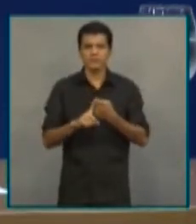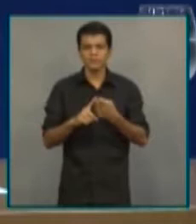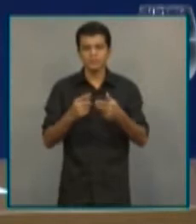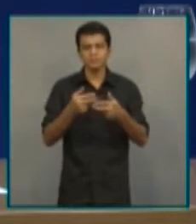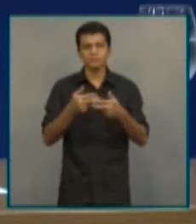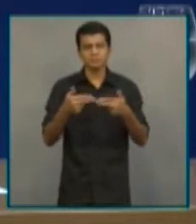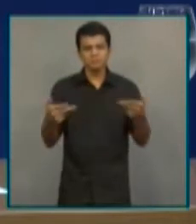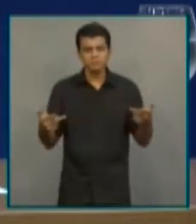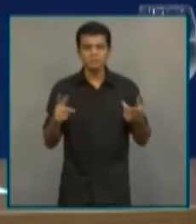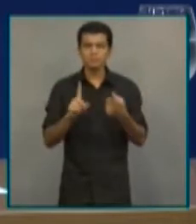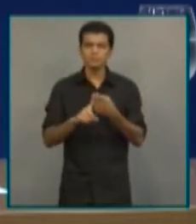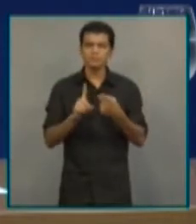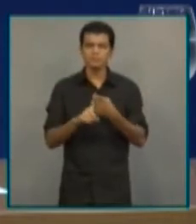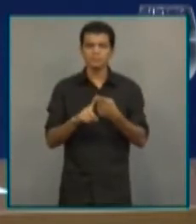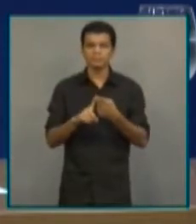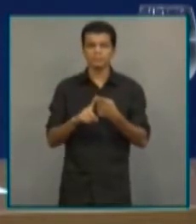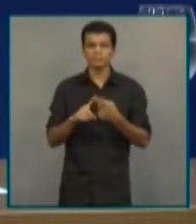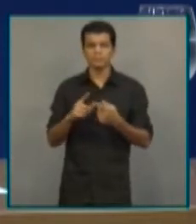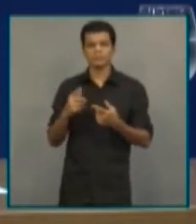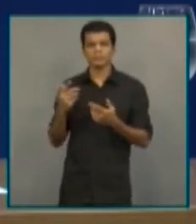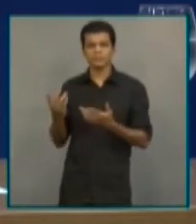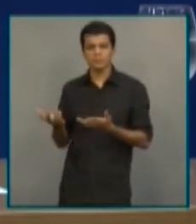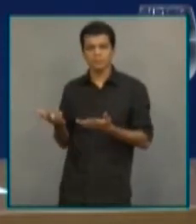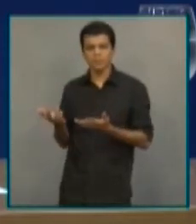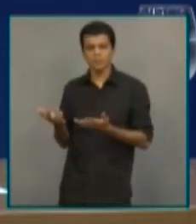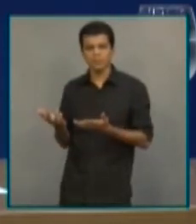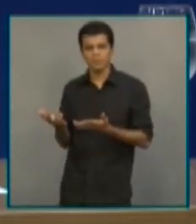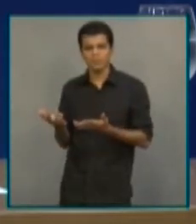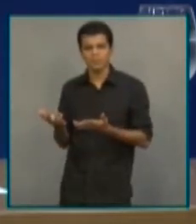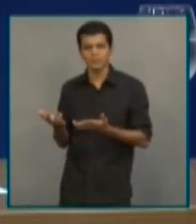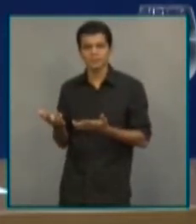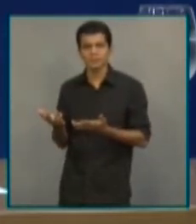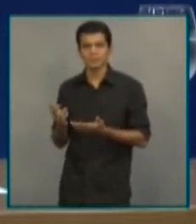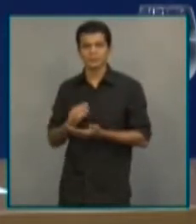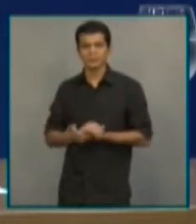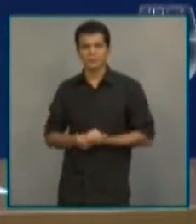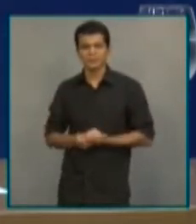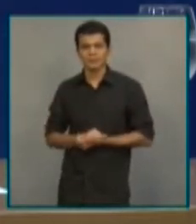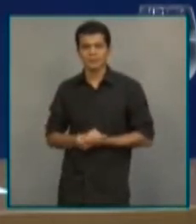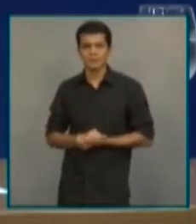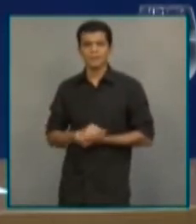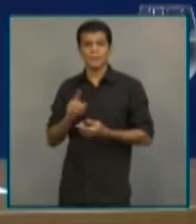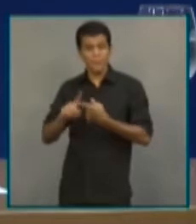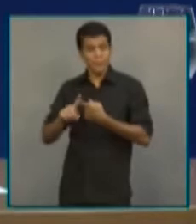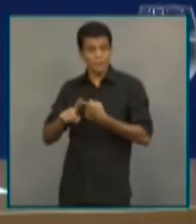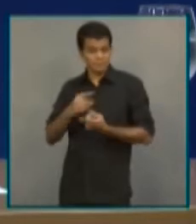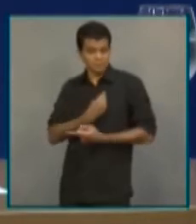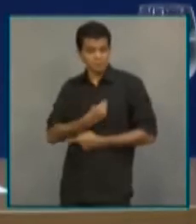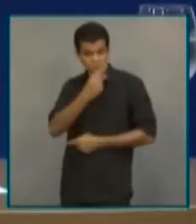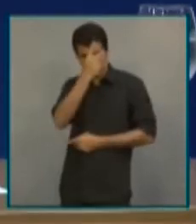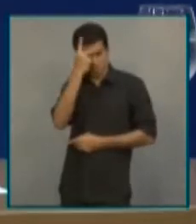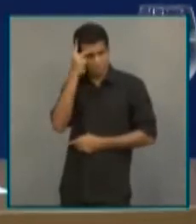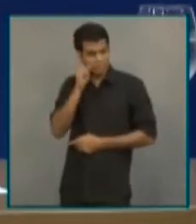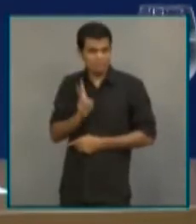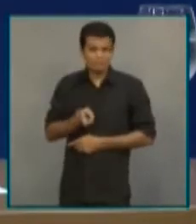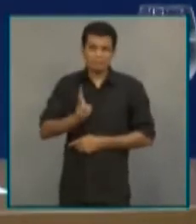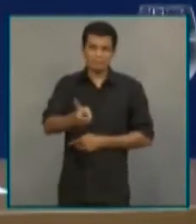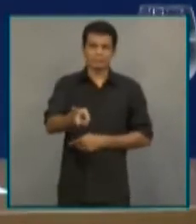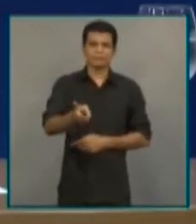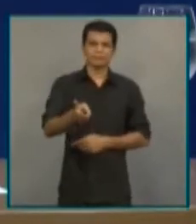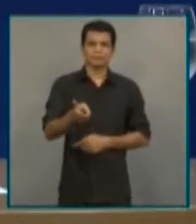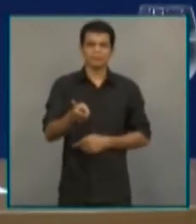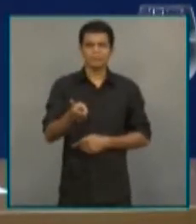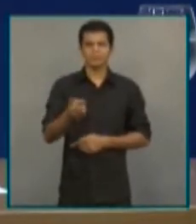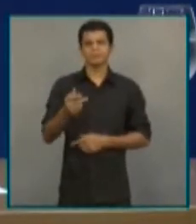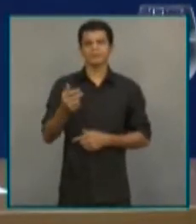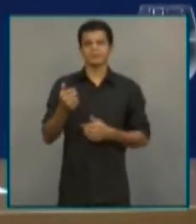nosso presidente Sérgio Aguiar, porque a OAB é presença permanente nessa casa. Presidente Marcelo Mota, cumprimento